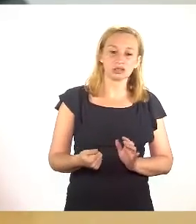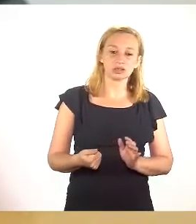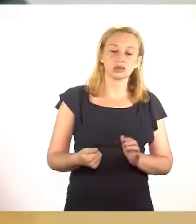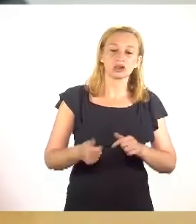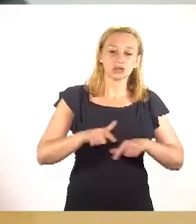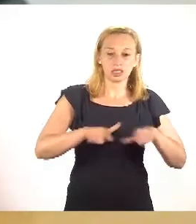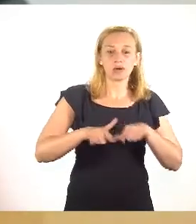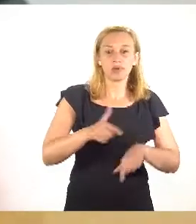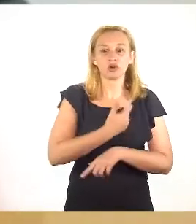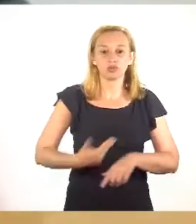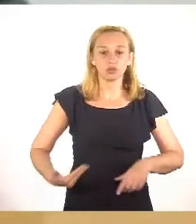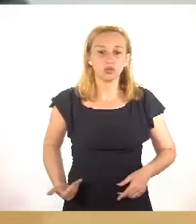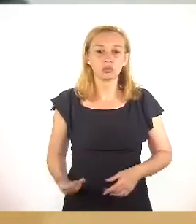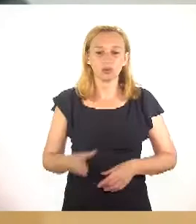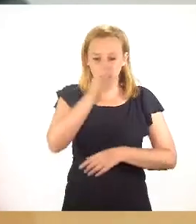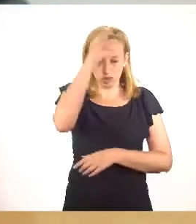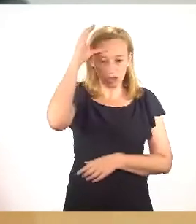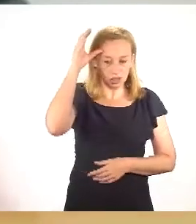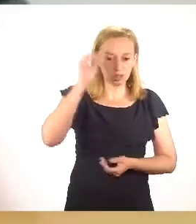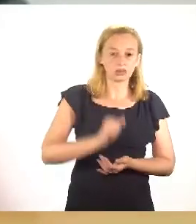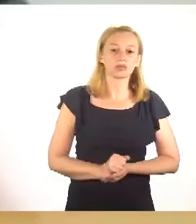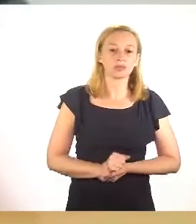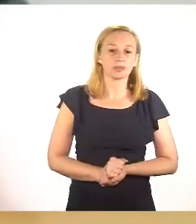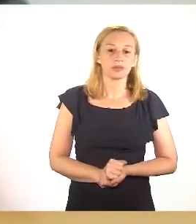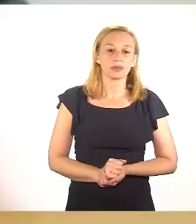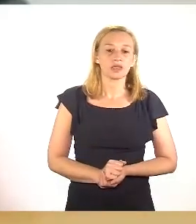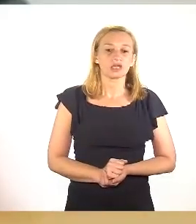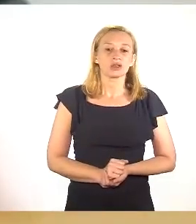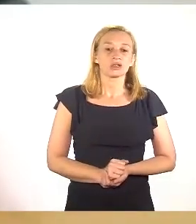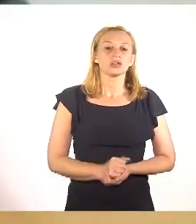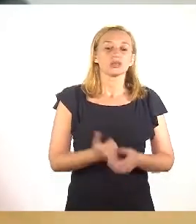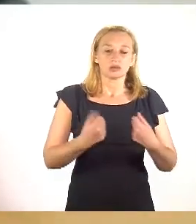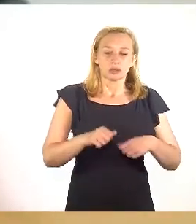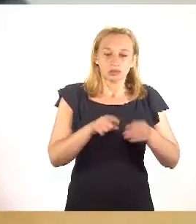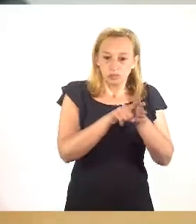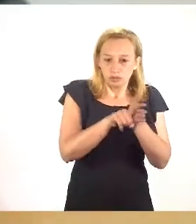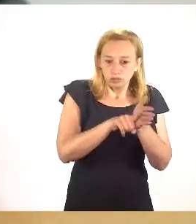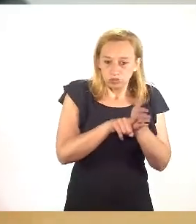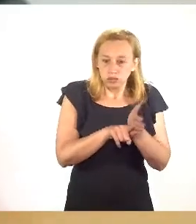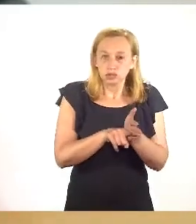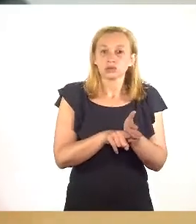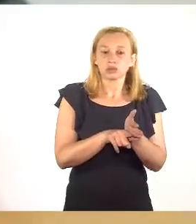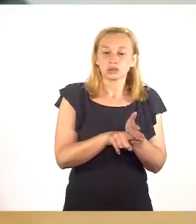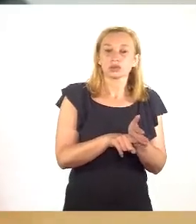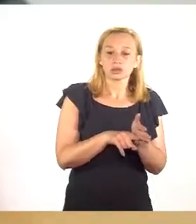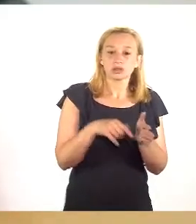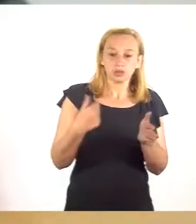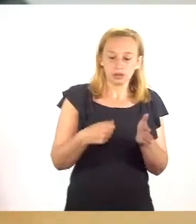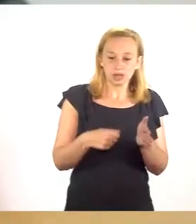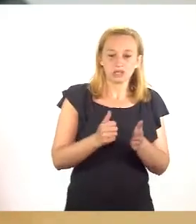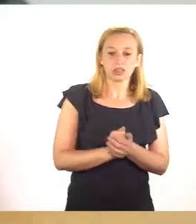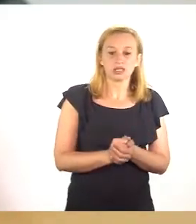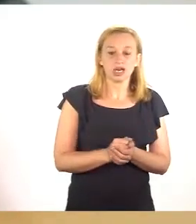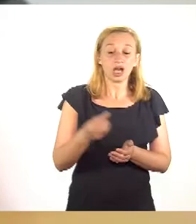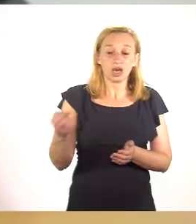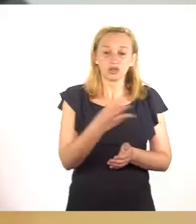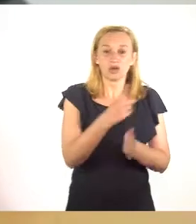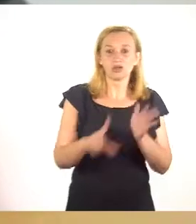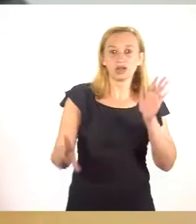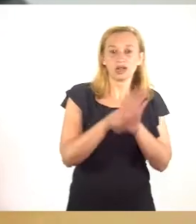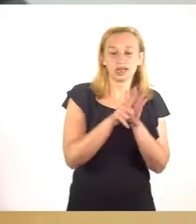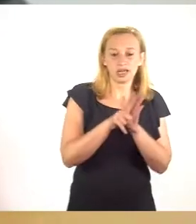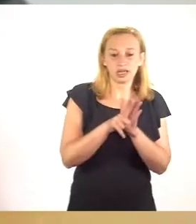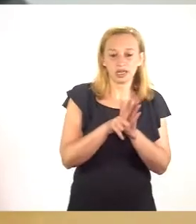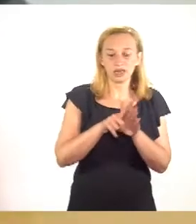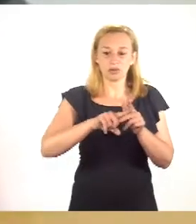público ao consumidor. Então, as análises precisam ser levadas em consideração. A nova lei das agências reguladoras, inclusive,